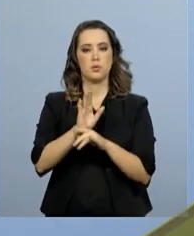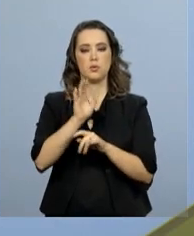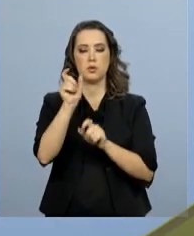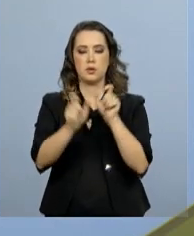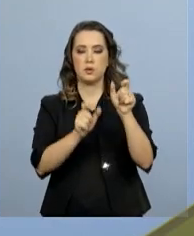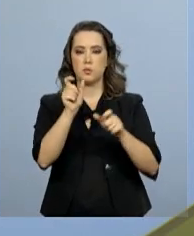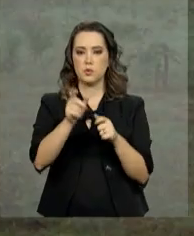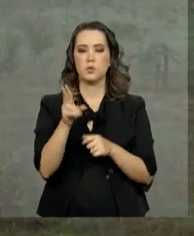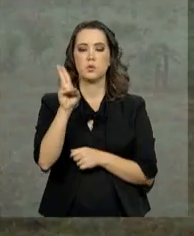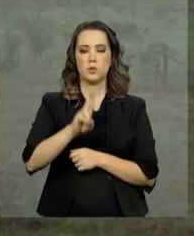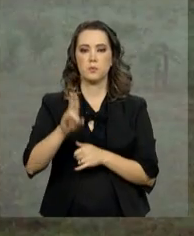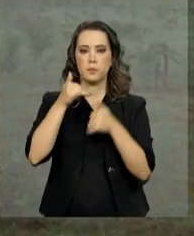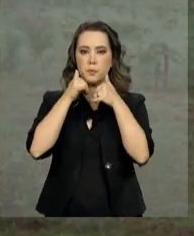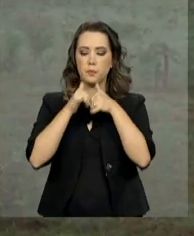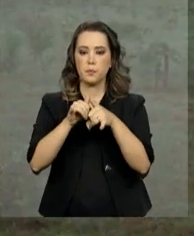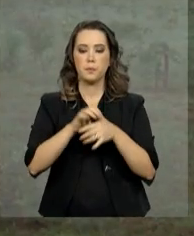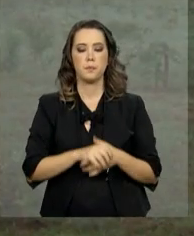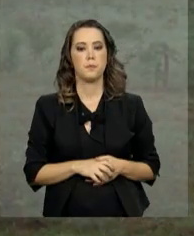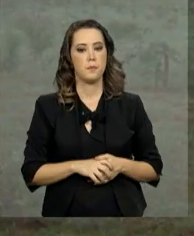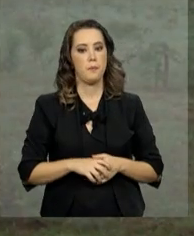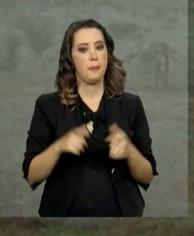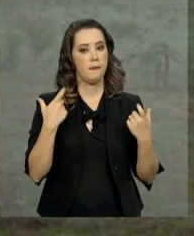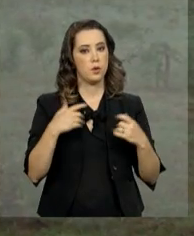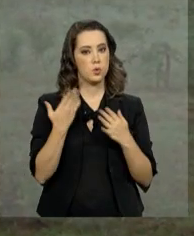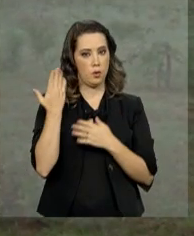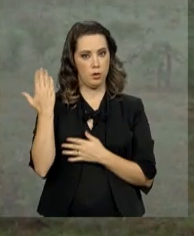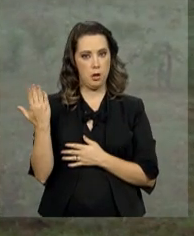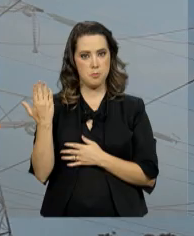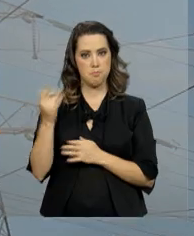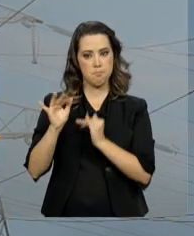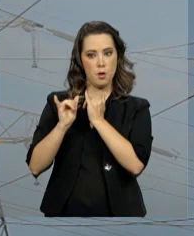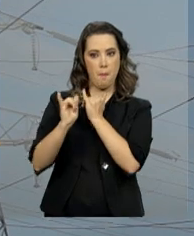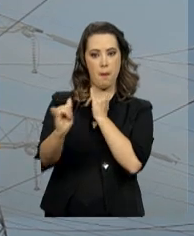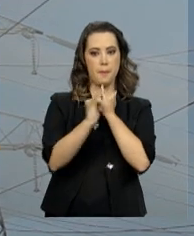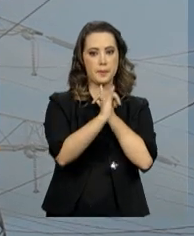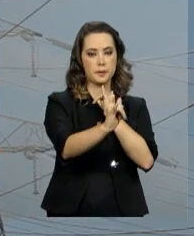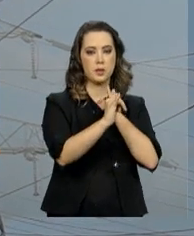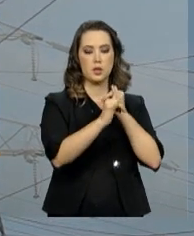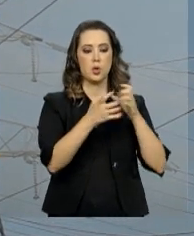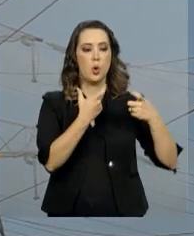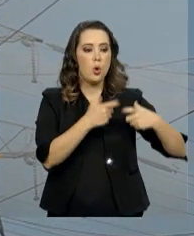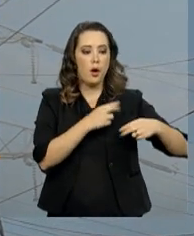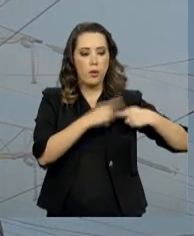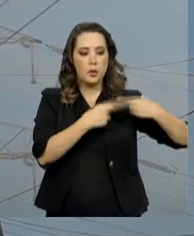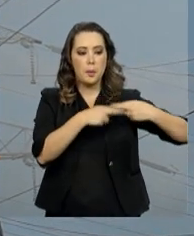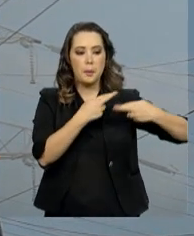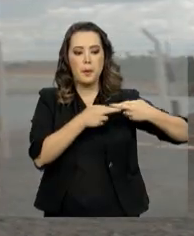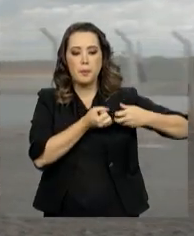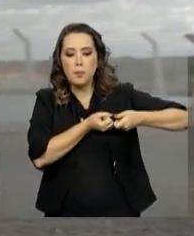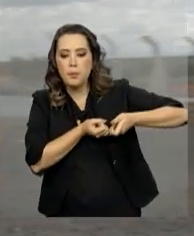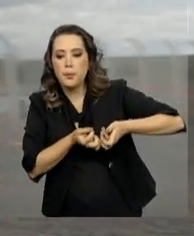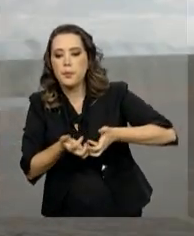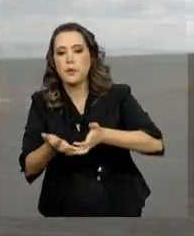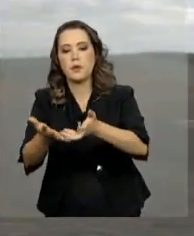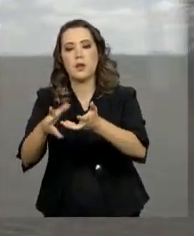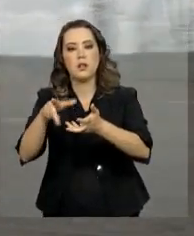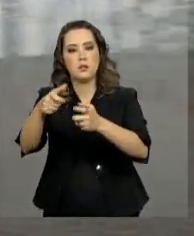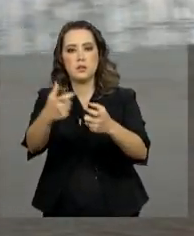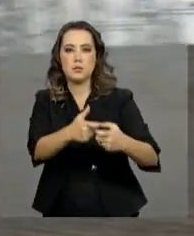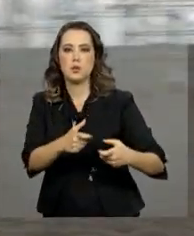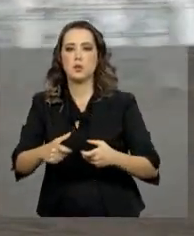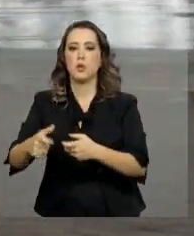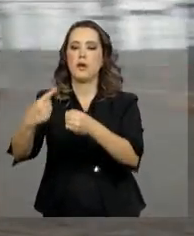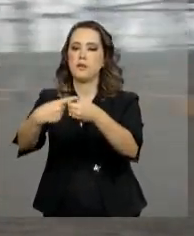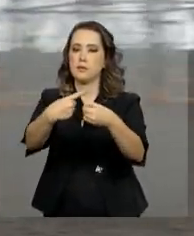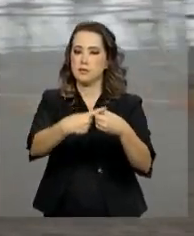elétrica do brasil as linhas de transmissão levam a energia das usinas geradoras até os consumidores cada lote a